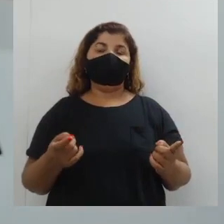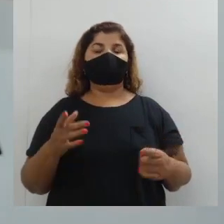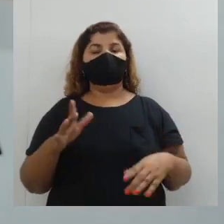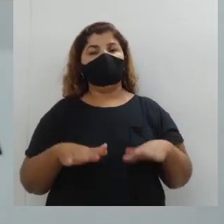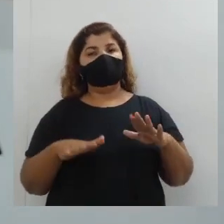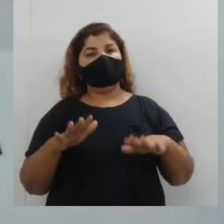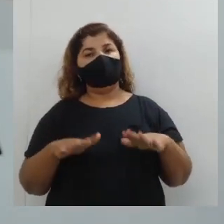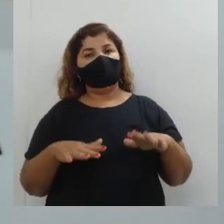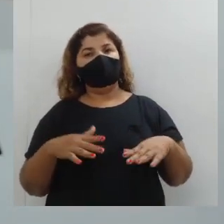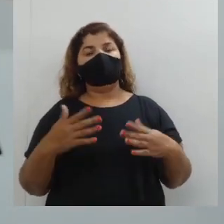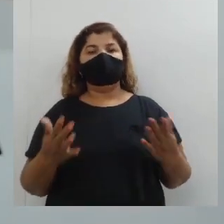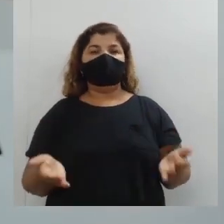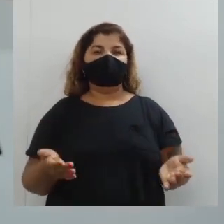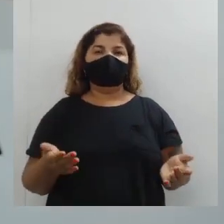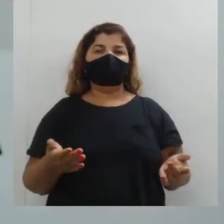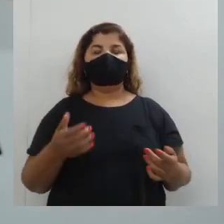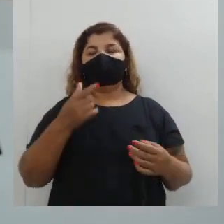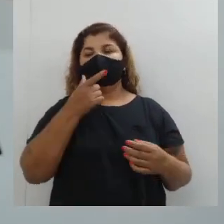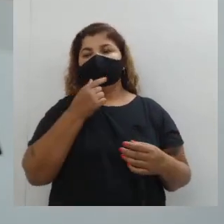né? Ele foi